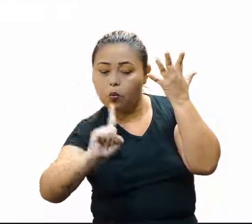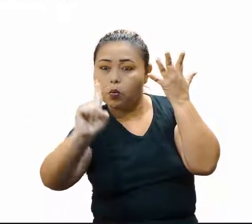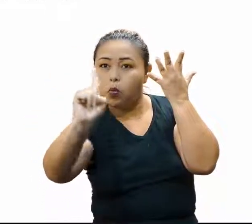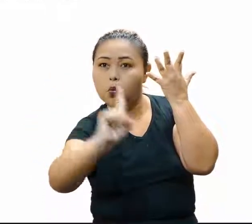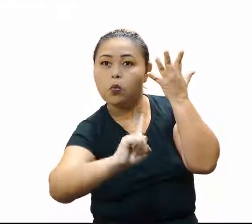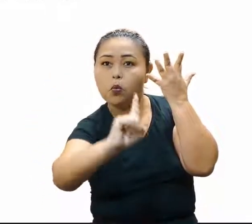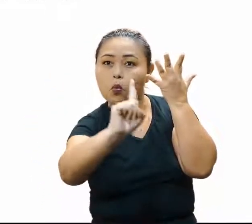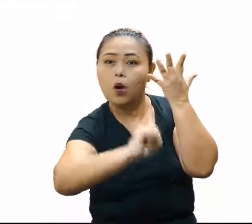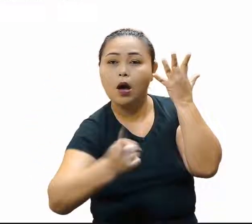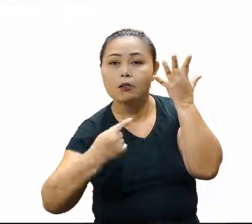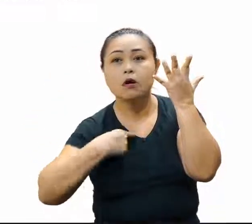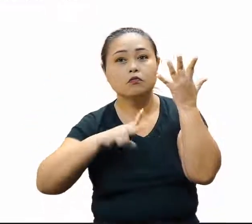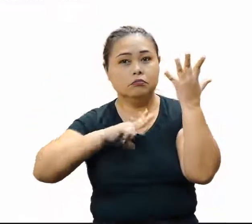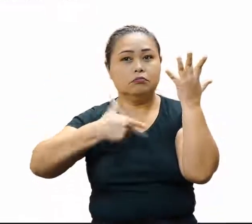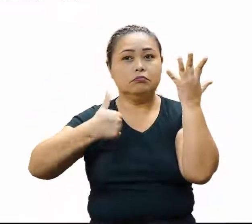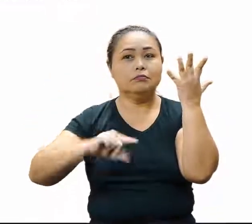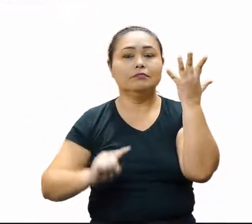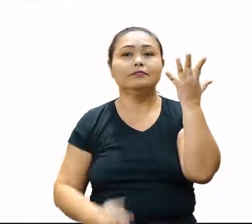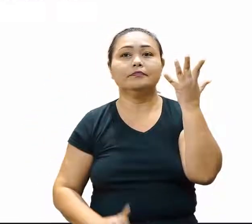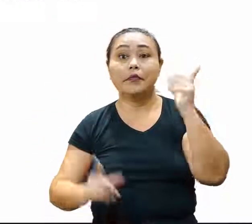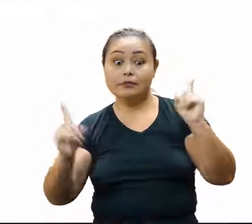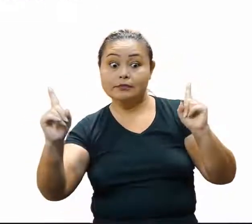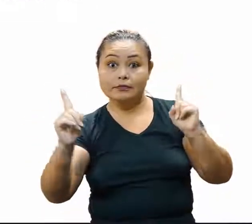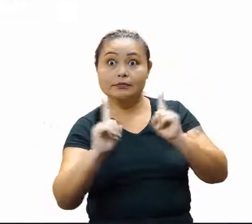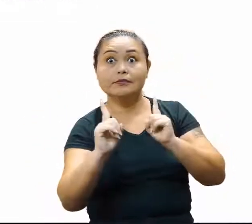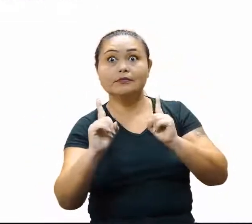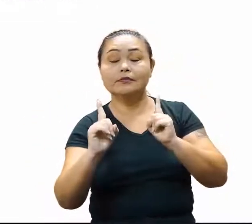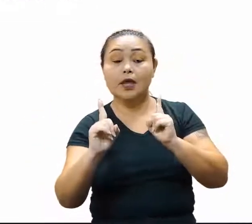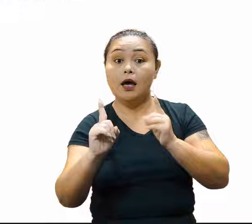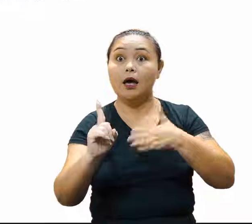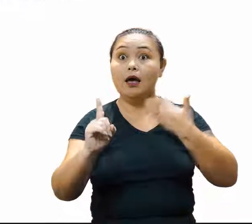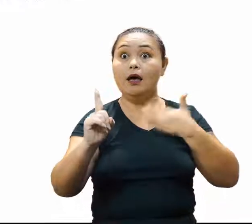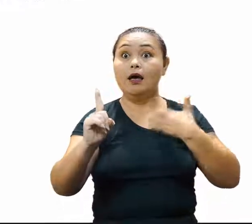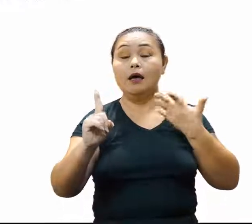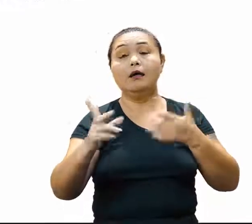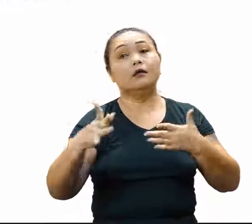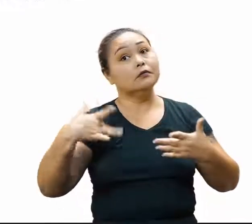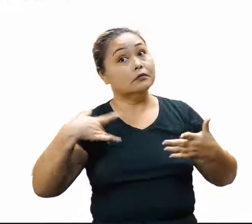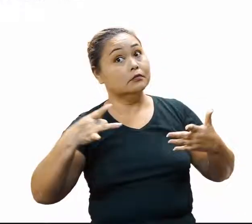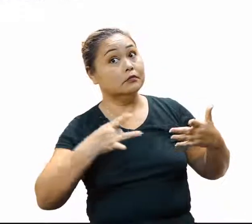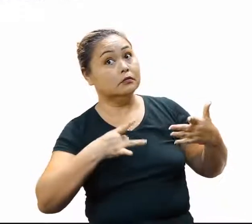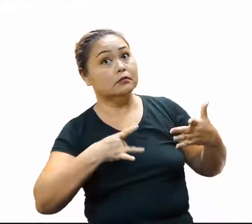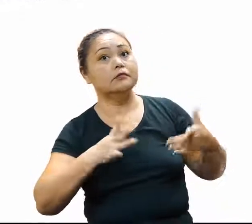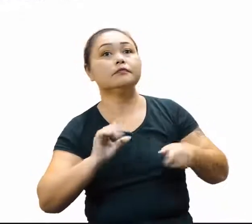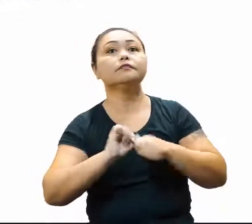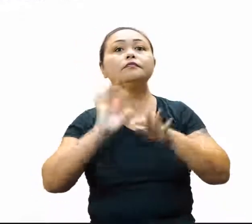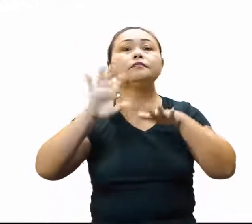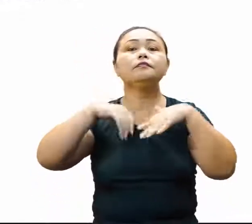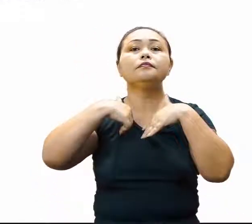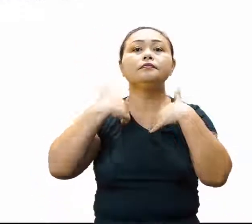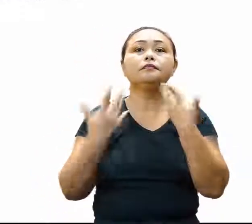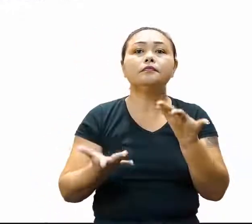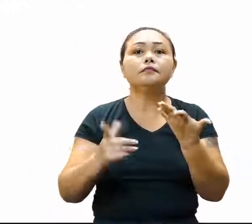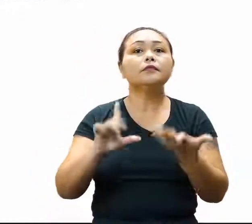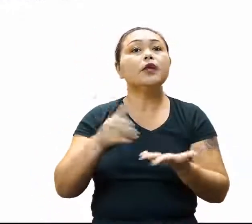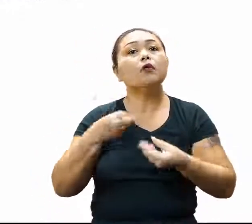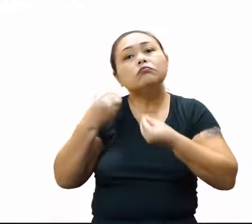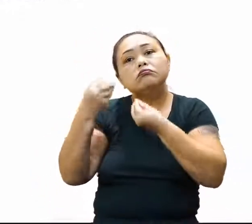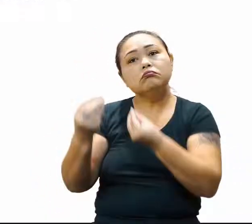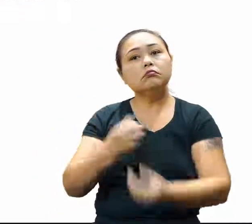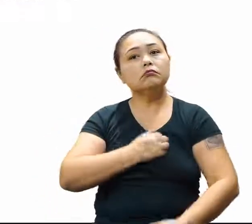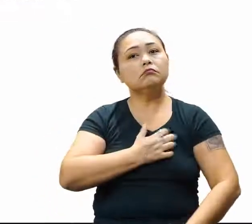especificamente o português. Coube então ao tenente-mestre de campo-general Manuel Reis de Carvalho.